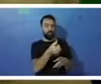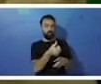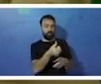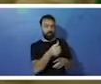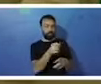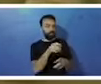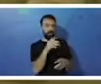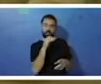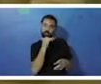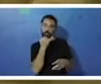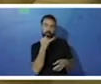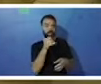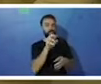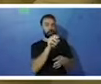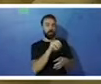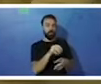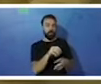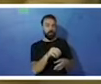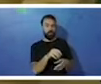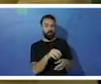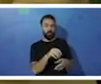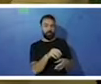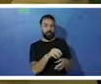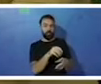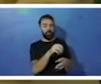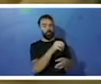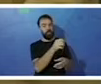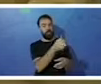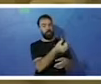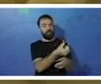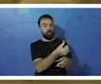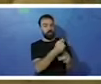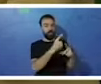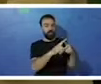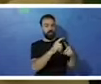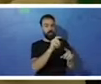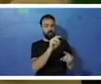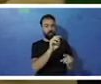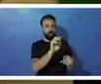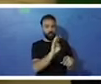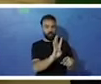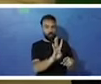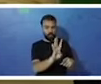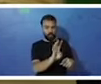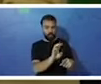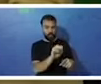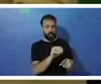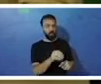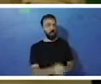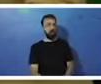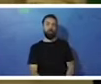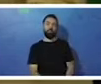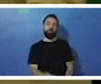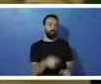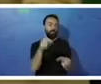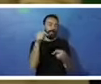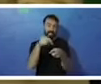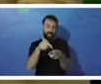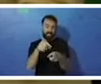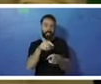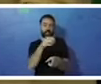e 7 vezes 9, que é igual a 63. Então, ele está entre,